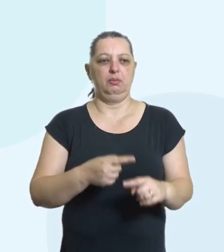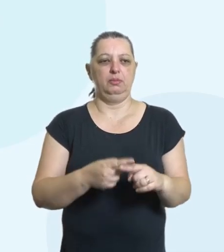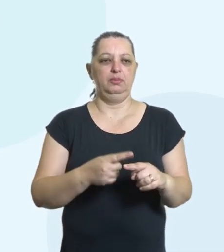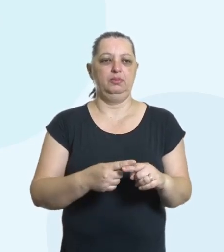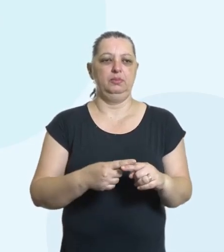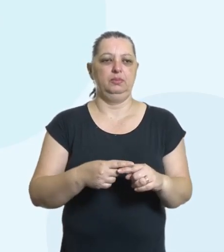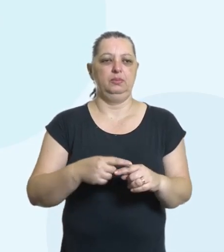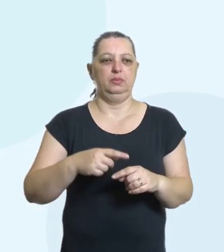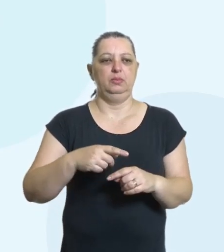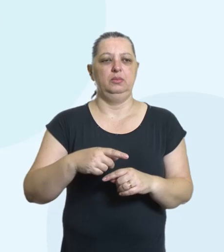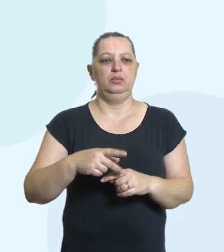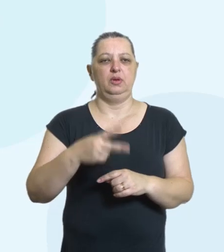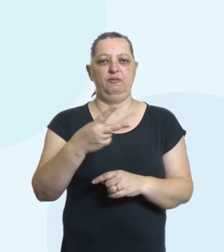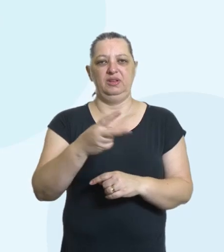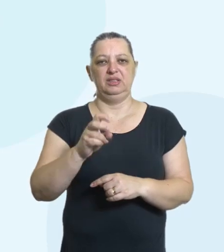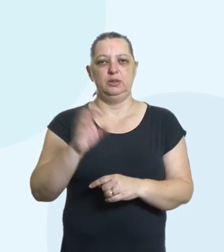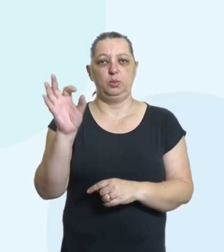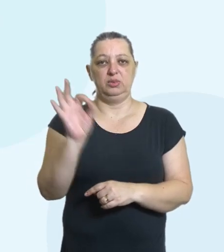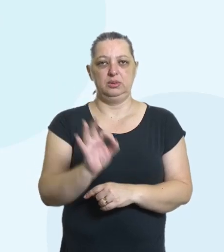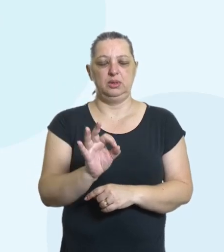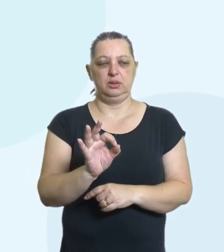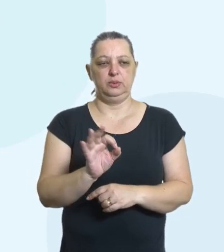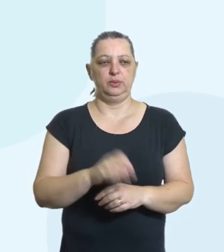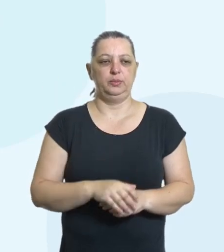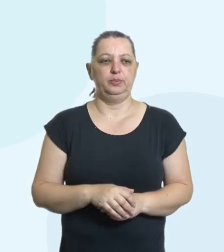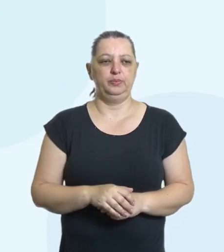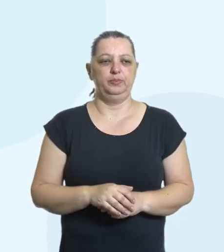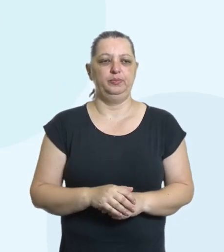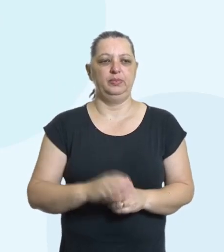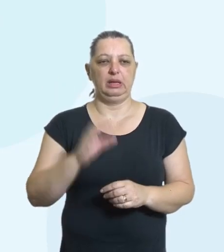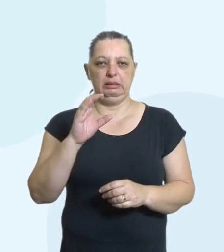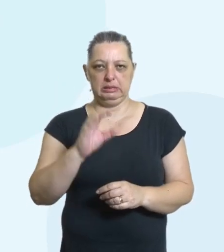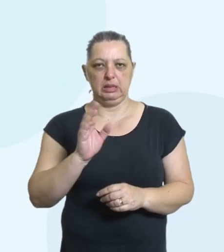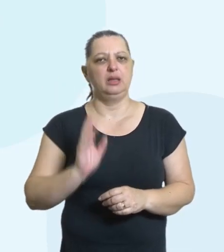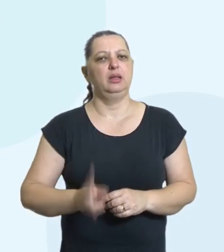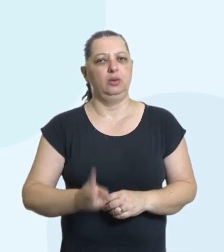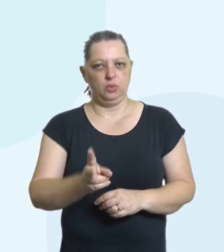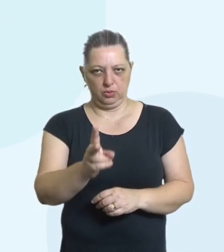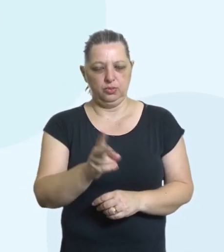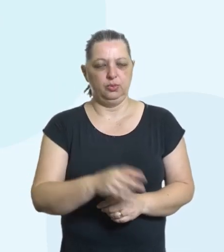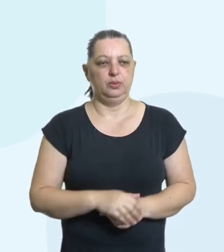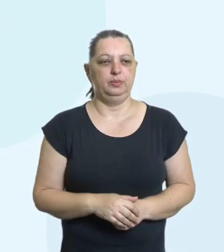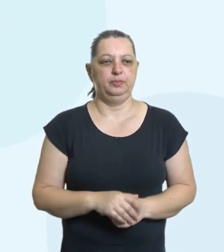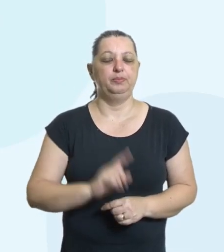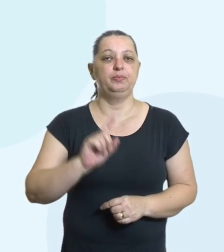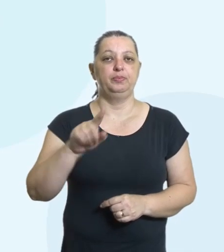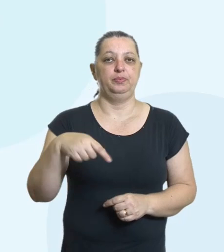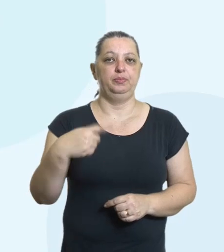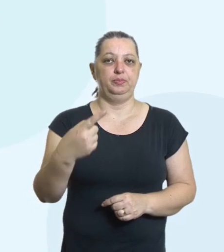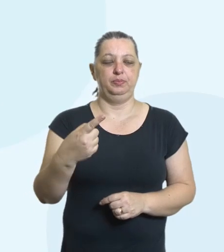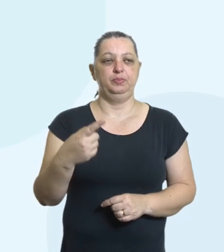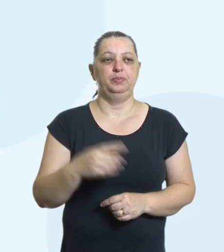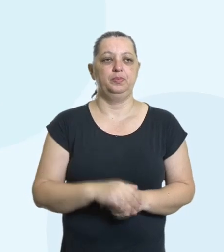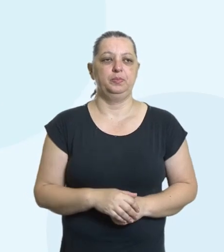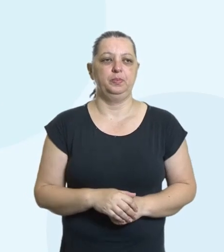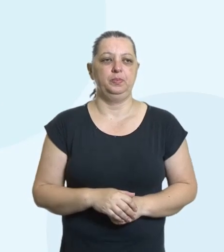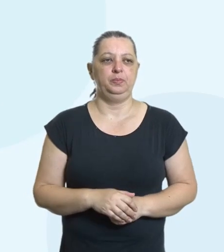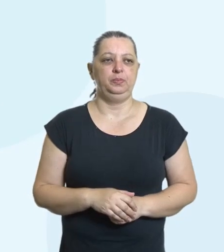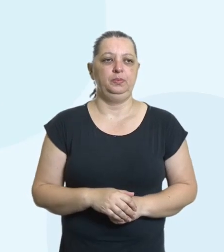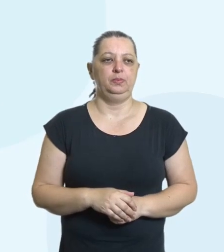igual a 25%. Fatia C e assim por diante. Próximo, por favor.